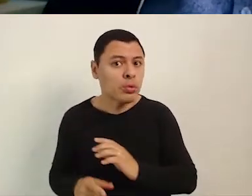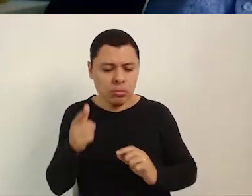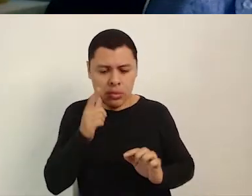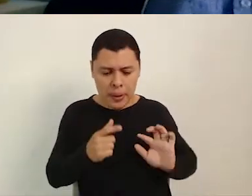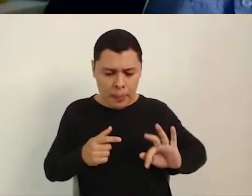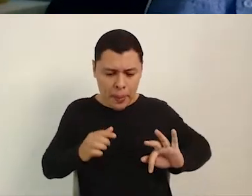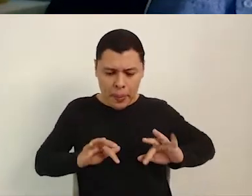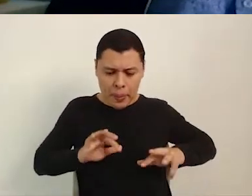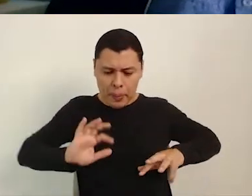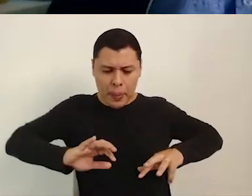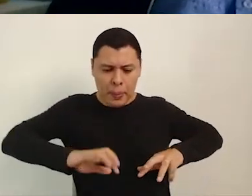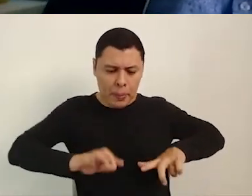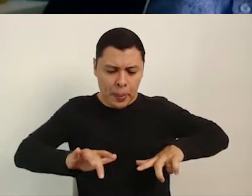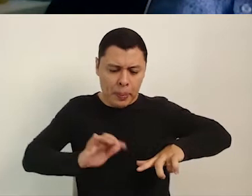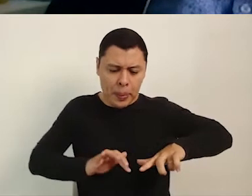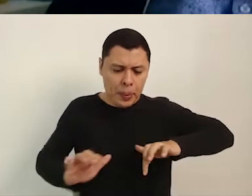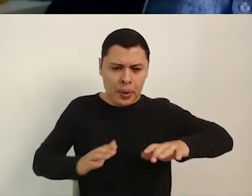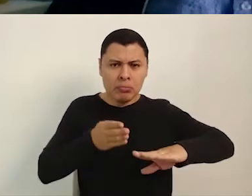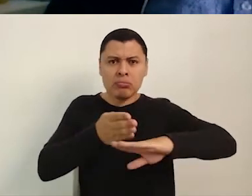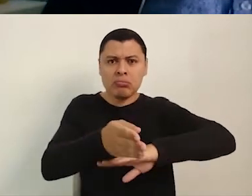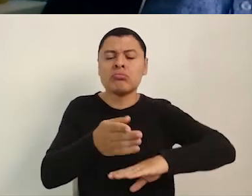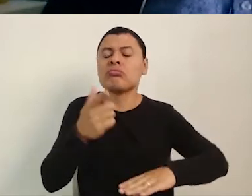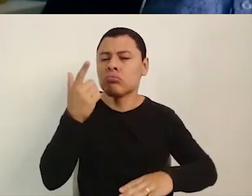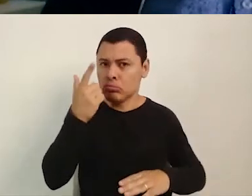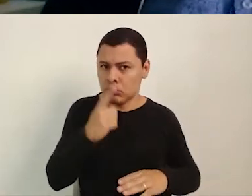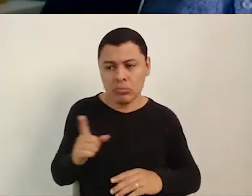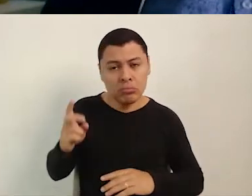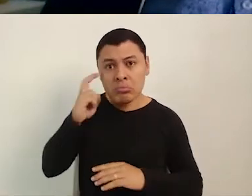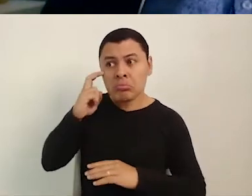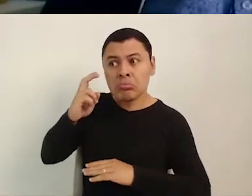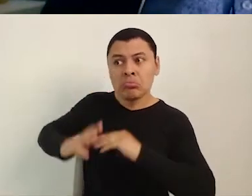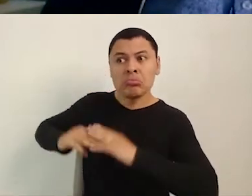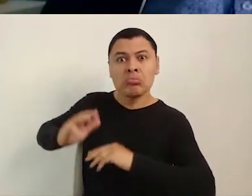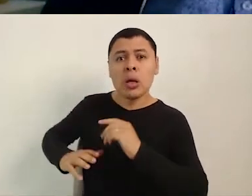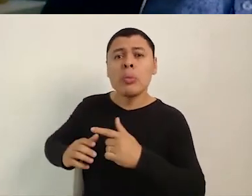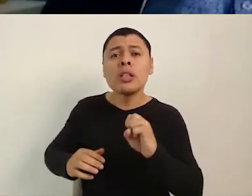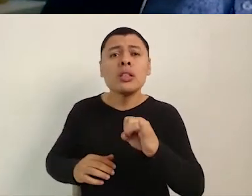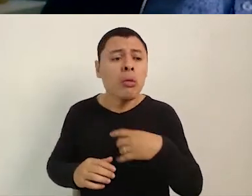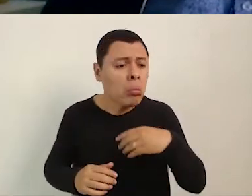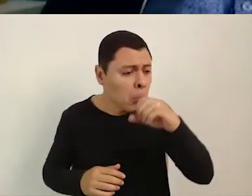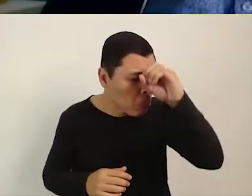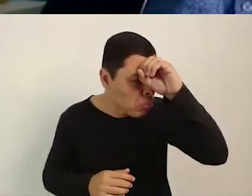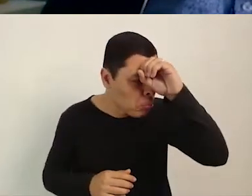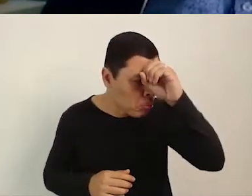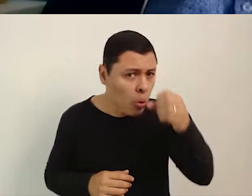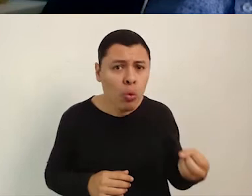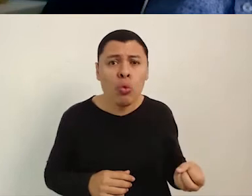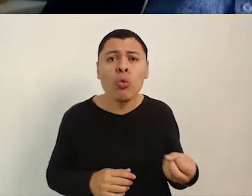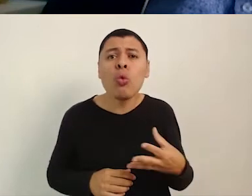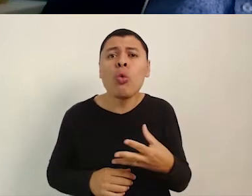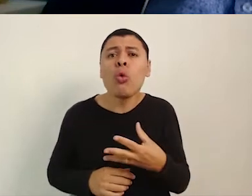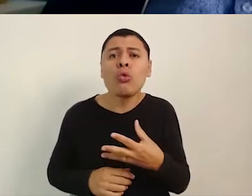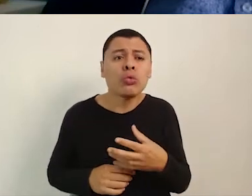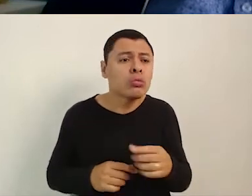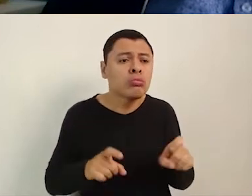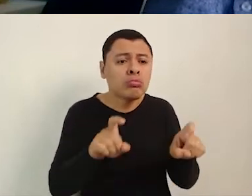gambiarras, seus jeitos, já tem os macetes ali do dia a dia, né? Mas se for uma pessoa mais leiga, uma pessoa que está começando agora na